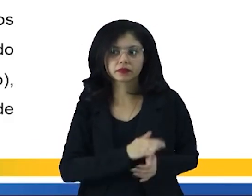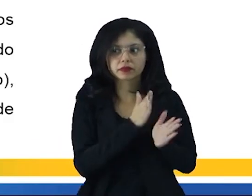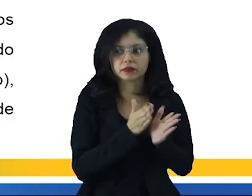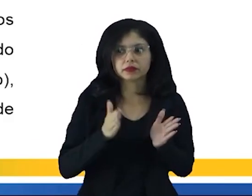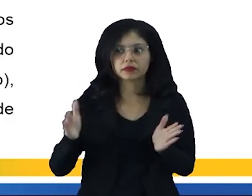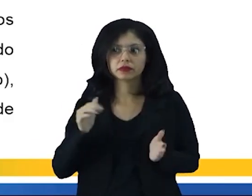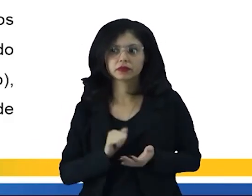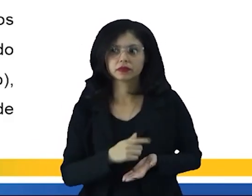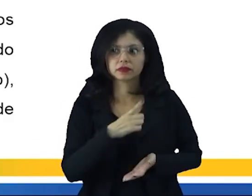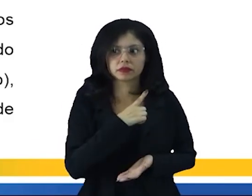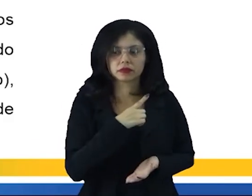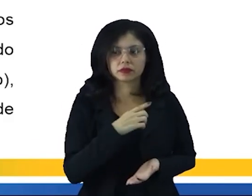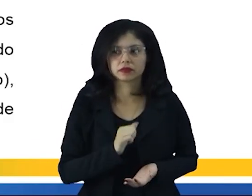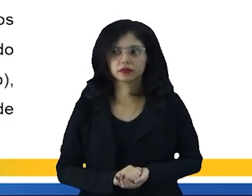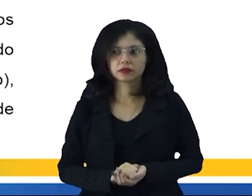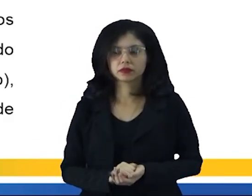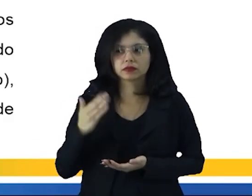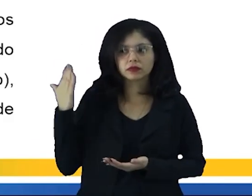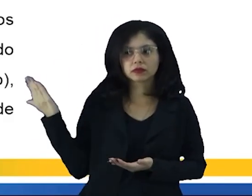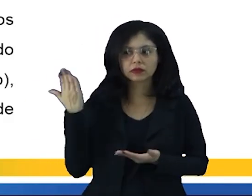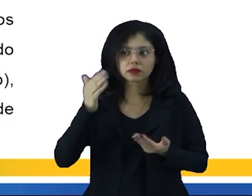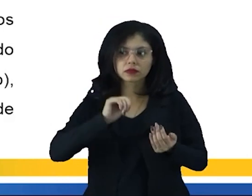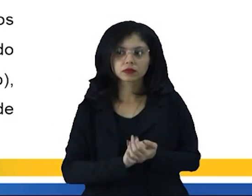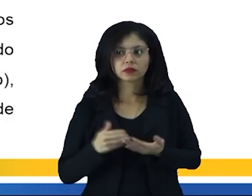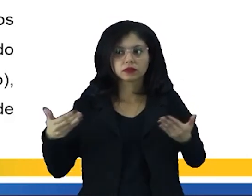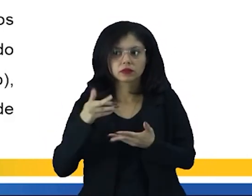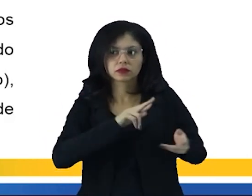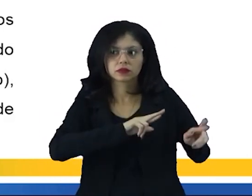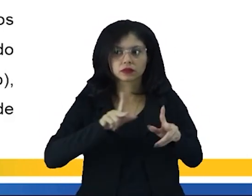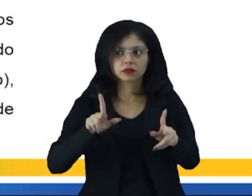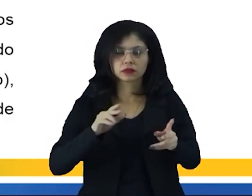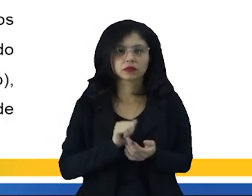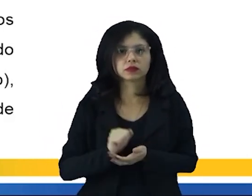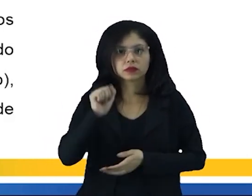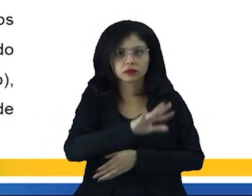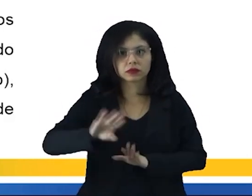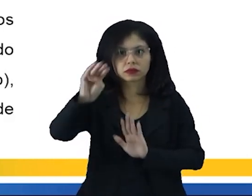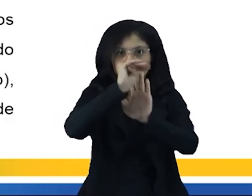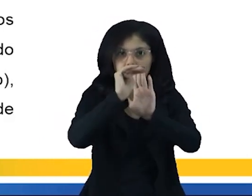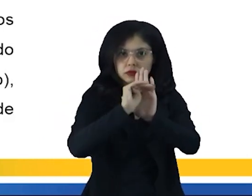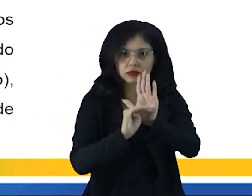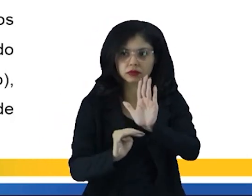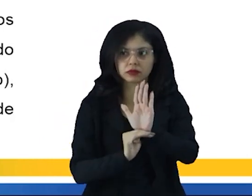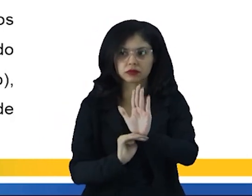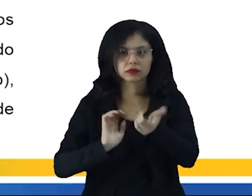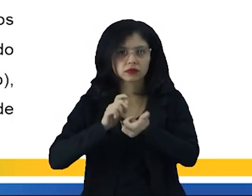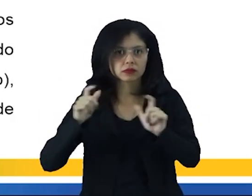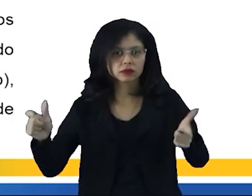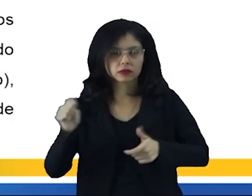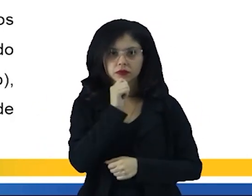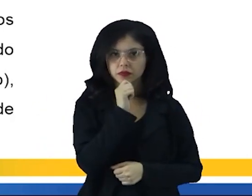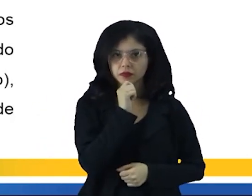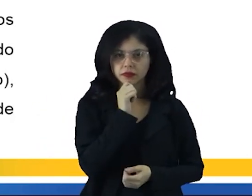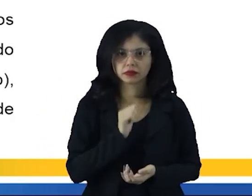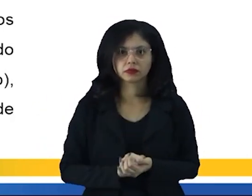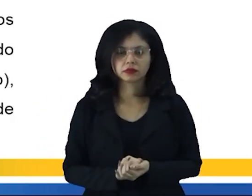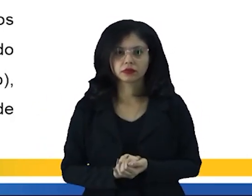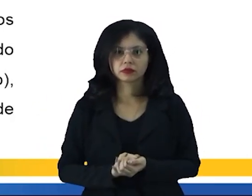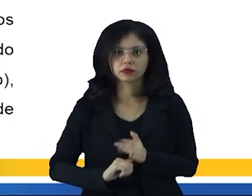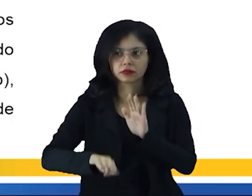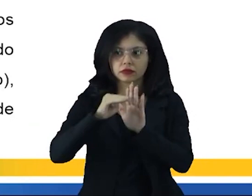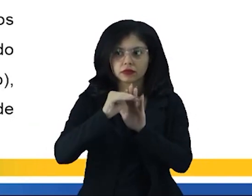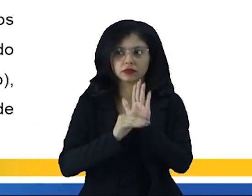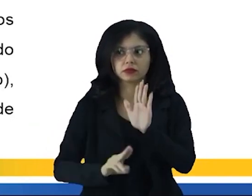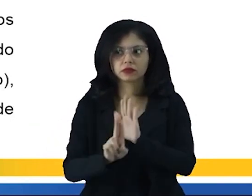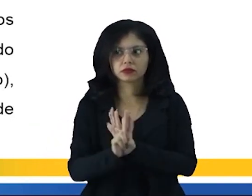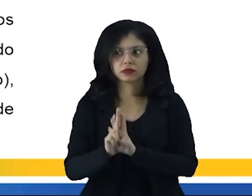sequência, nós temos que atualmente existem diferentes classificações de biomas. A maioria delas classificam